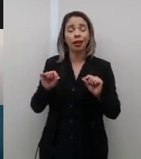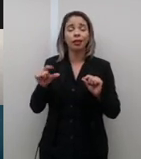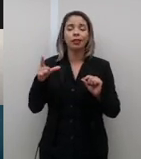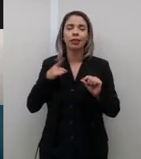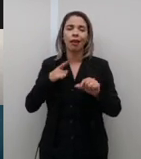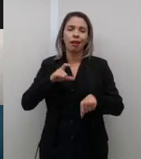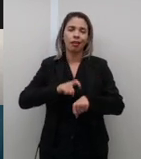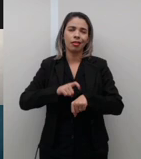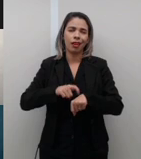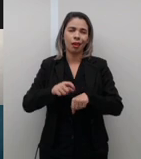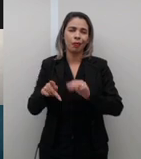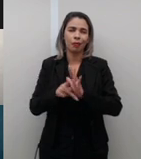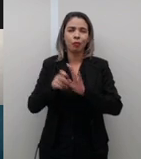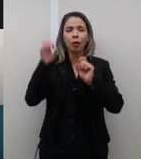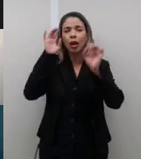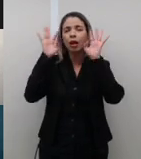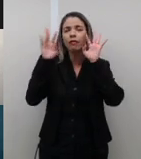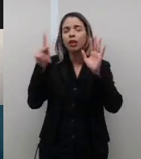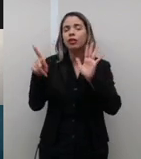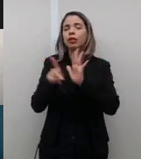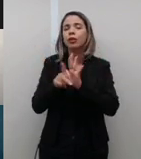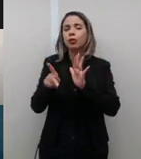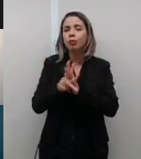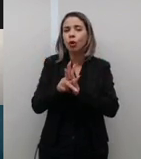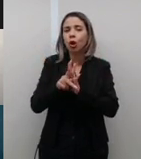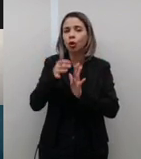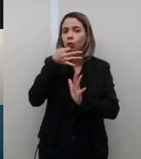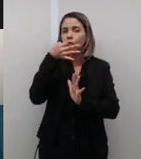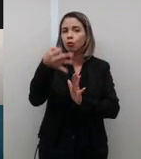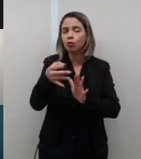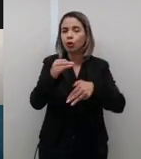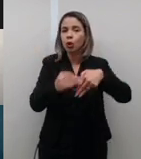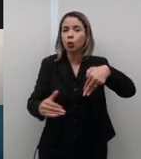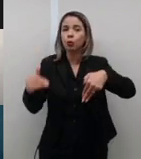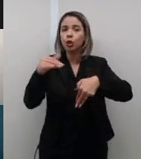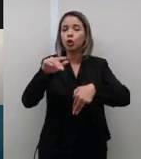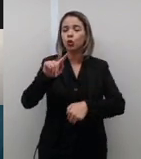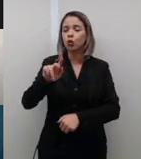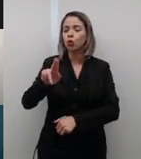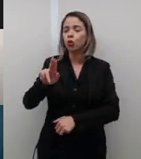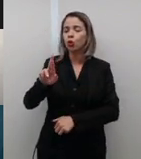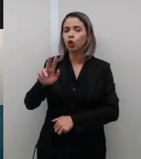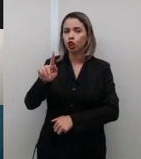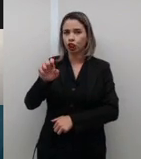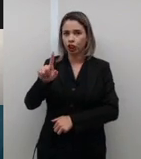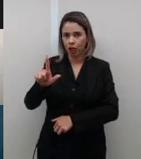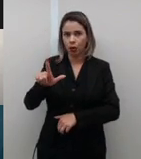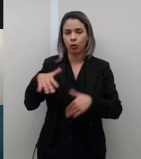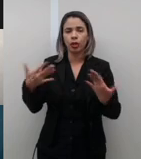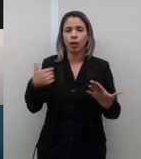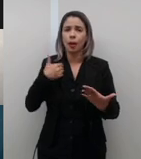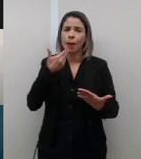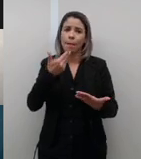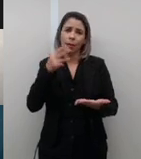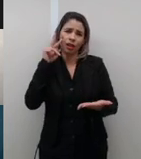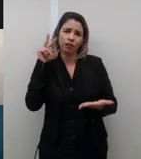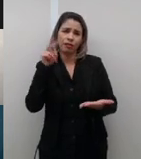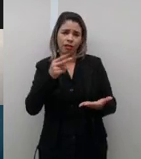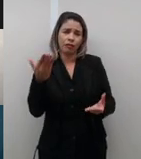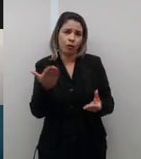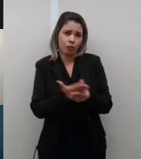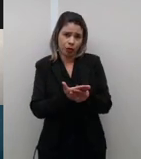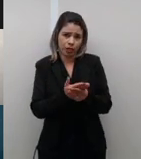refletir sobre as ponderações que o ministro Gugel efetuou. Então, se os colegas não se opuserem, eu solicito pedido de vista regimental.